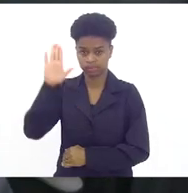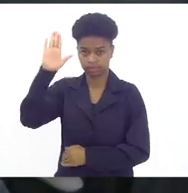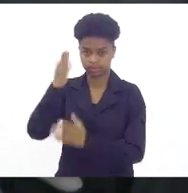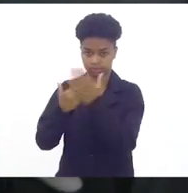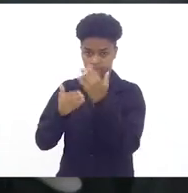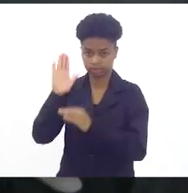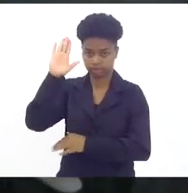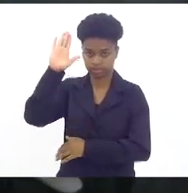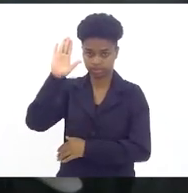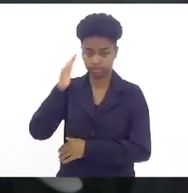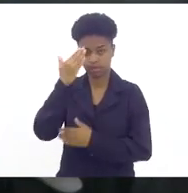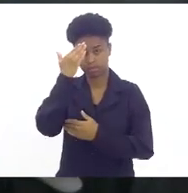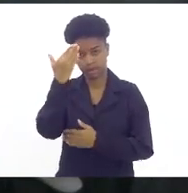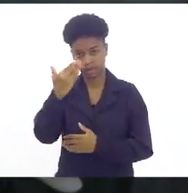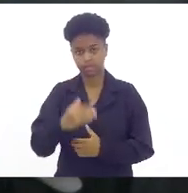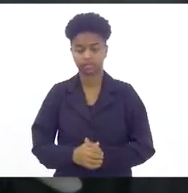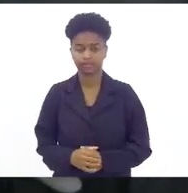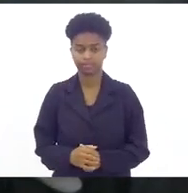obrigada